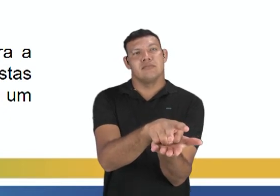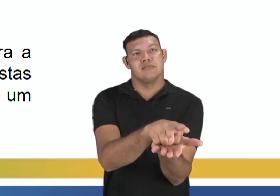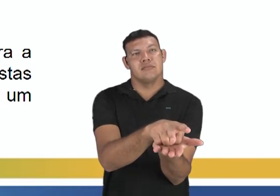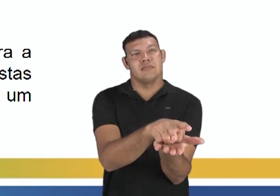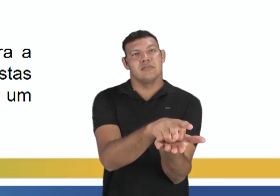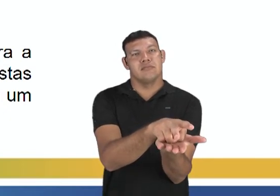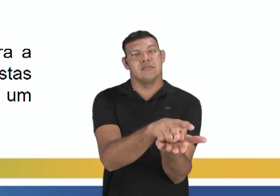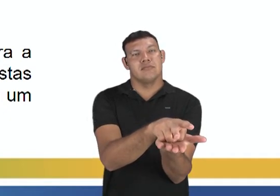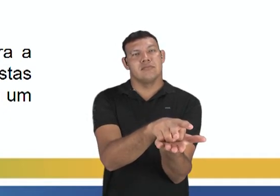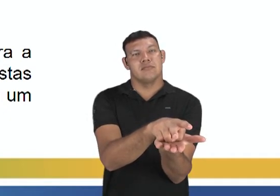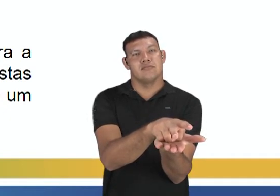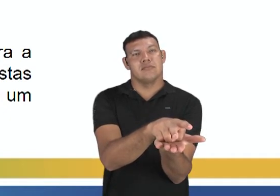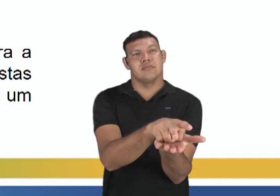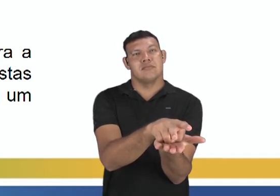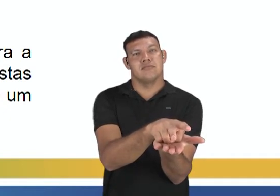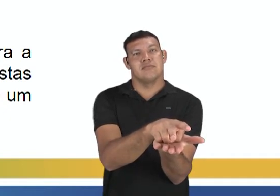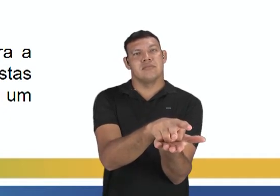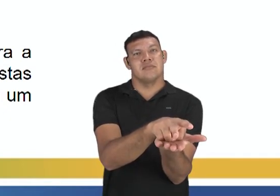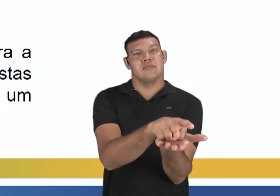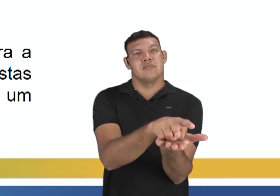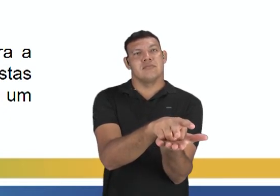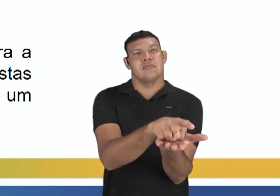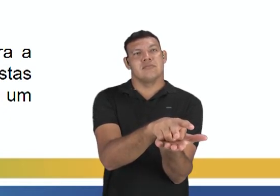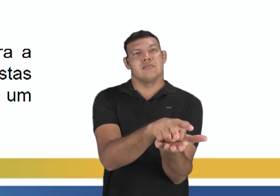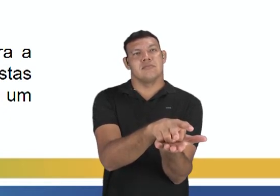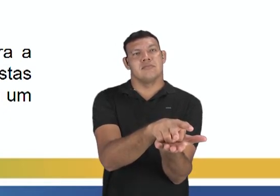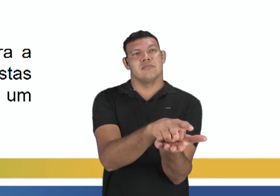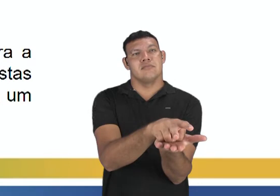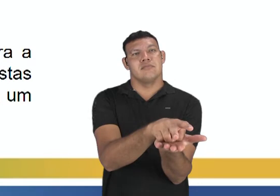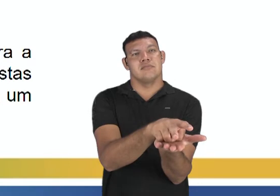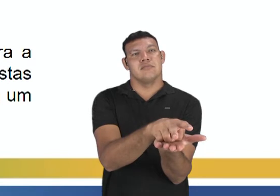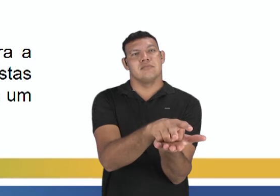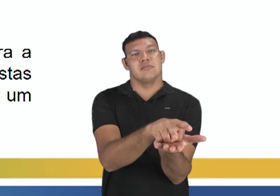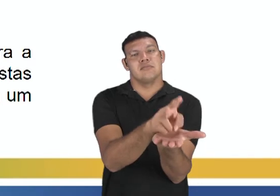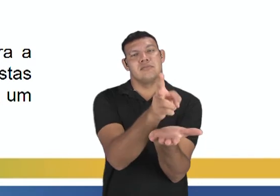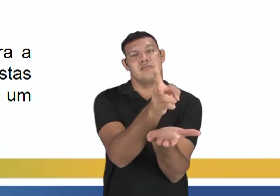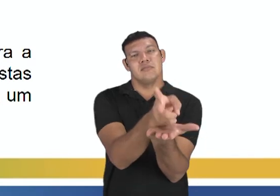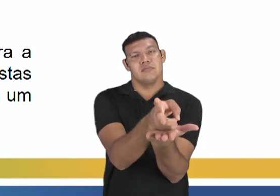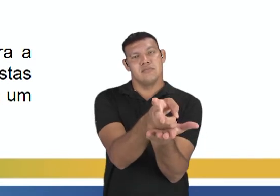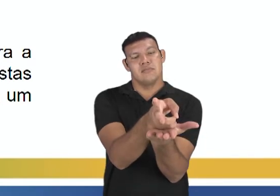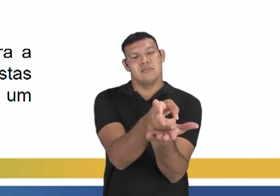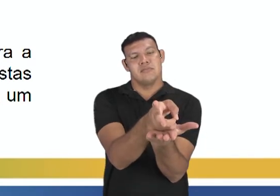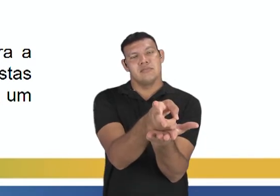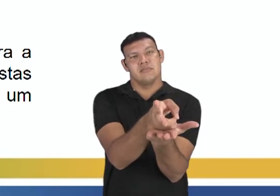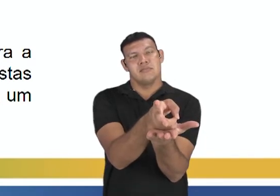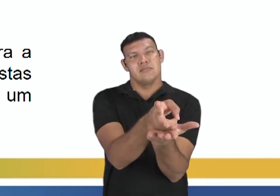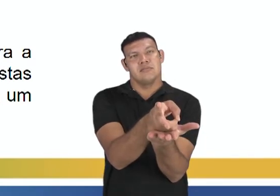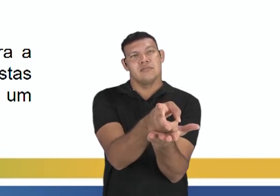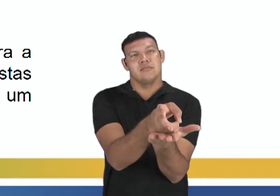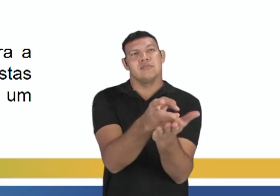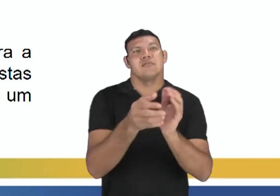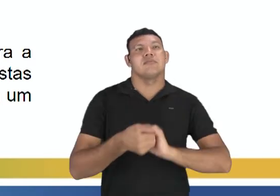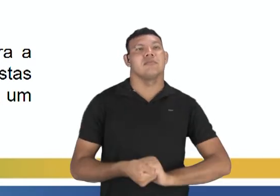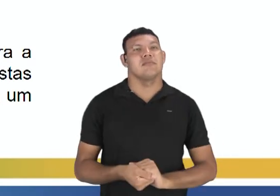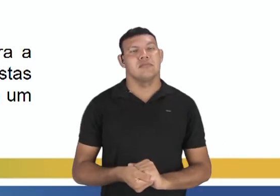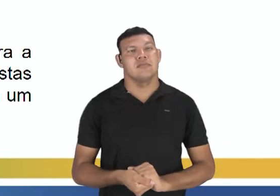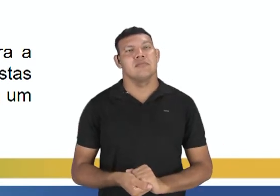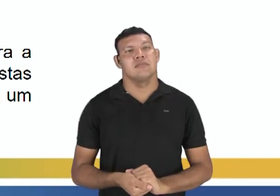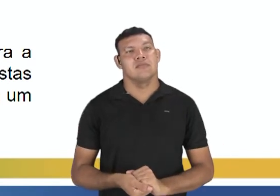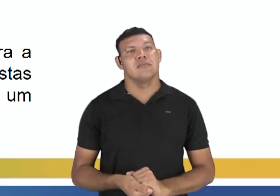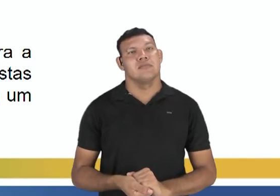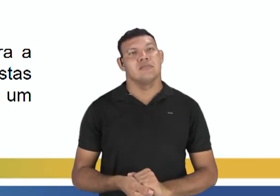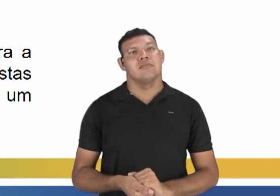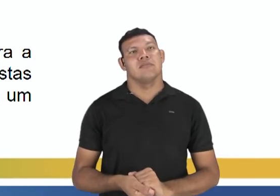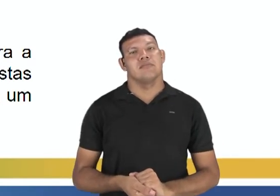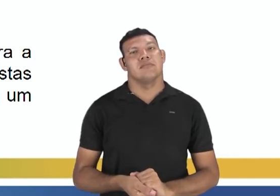o abdômen voltado para cima. E o decúbito lateral, quando a gente está deitado de lado, ok? Então, pode ser